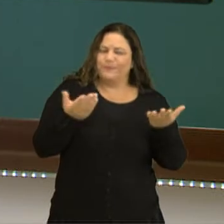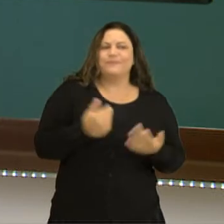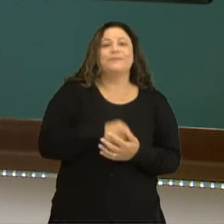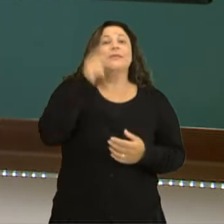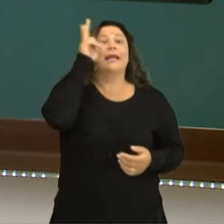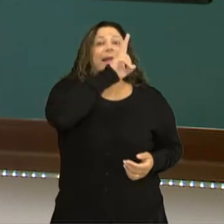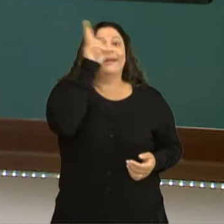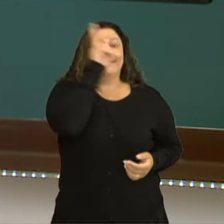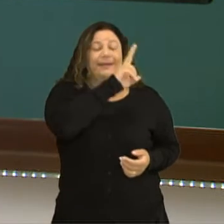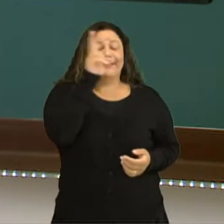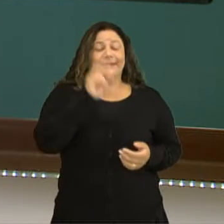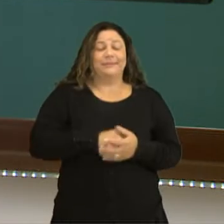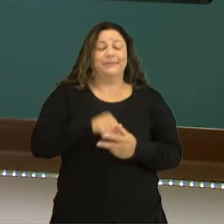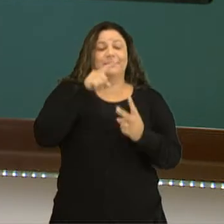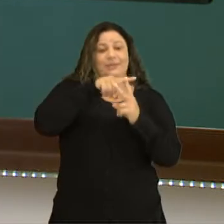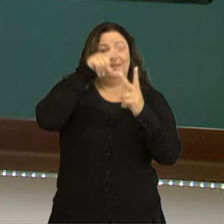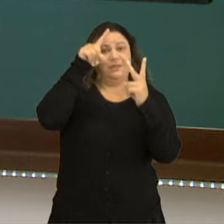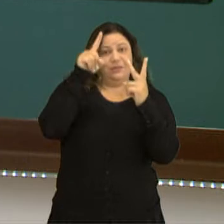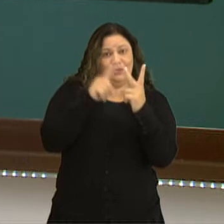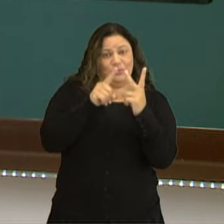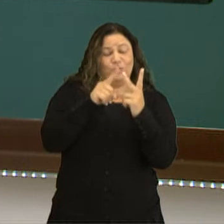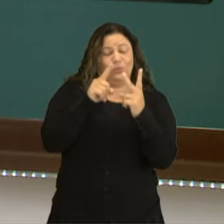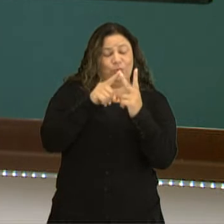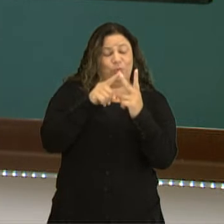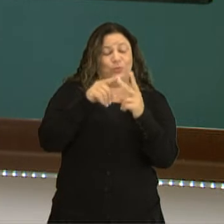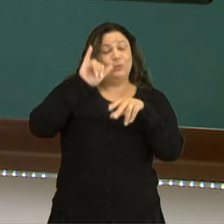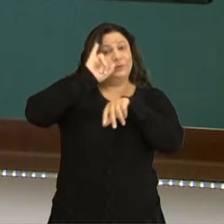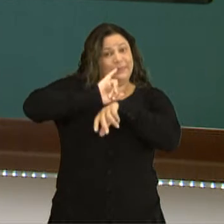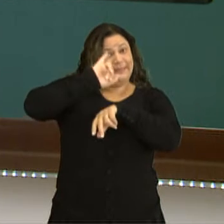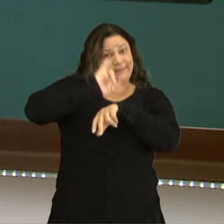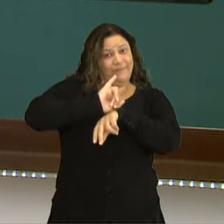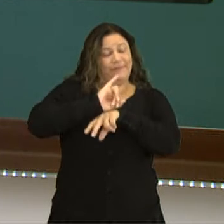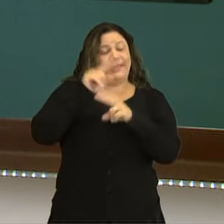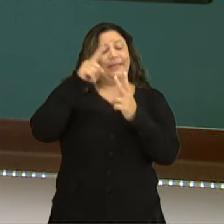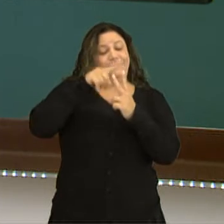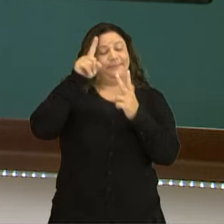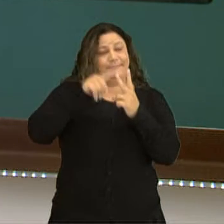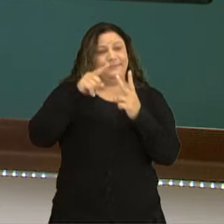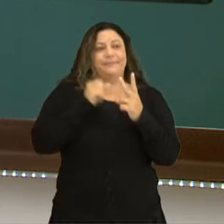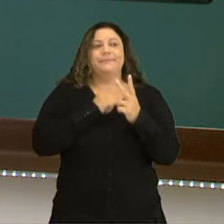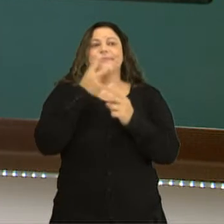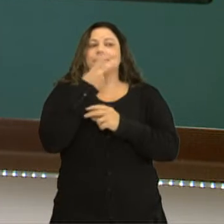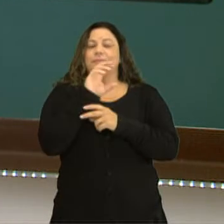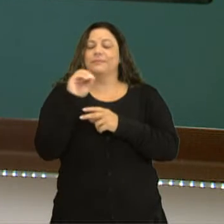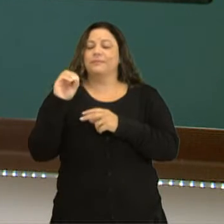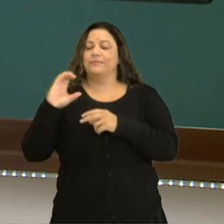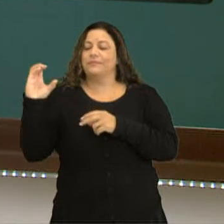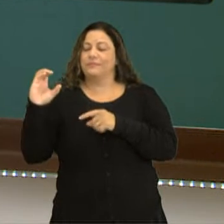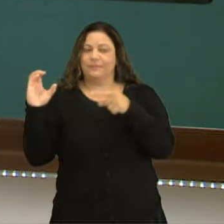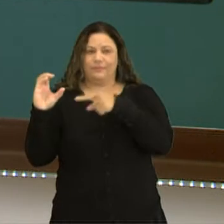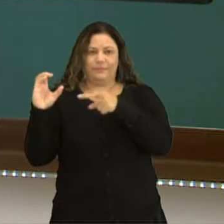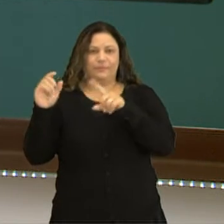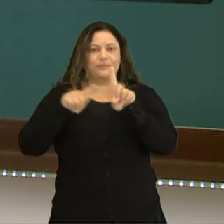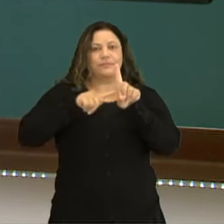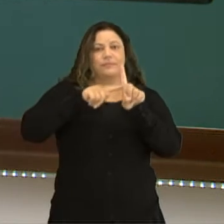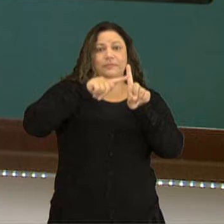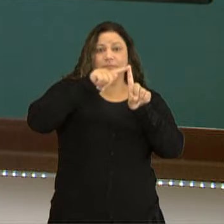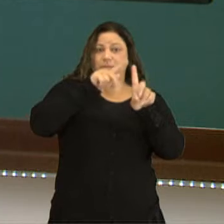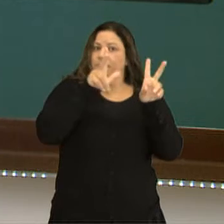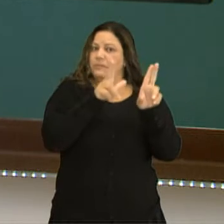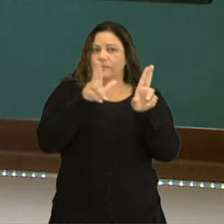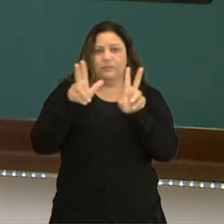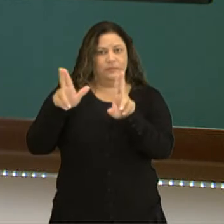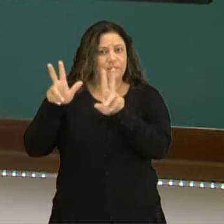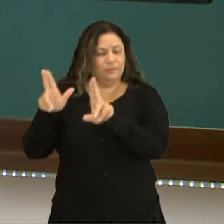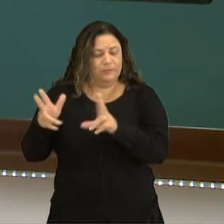duas barras de ferro a 200 graus Celsius. Repare que eu tenho a mesma temperatura. Pessoal, se eu